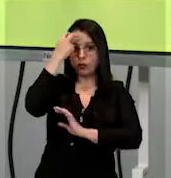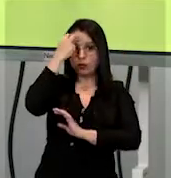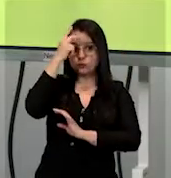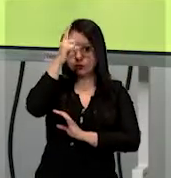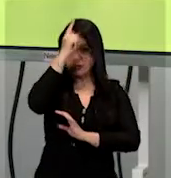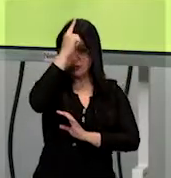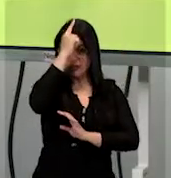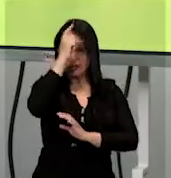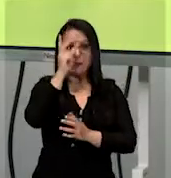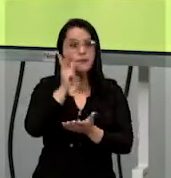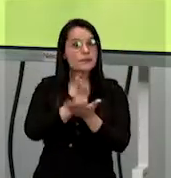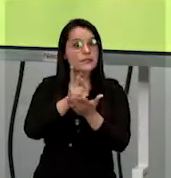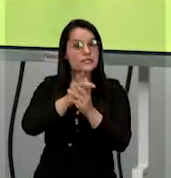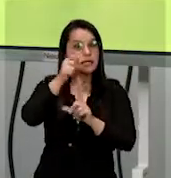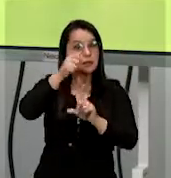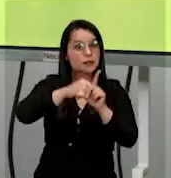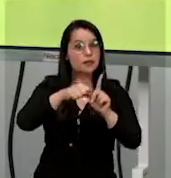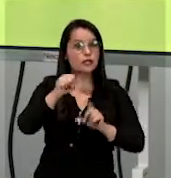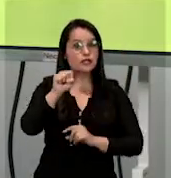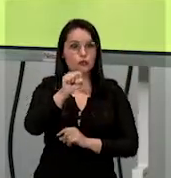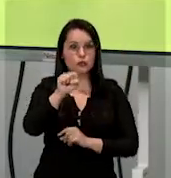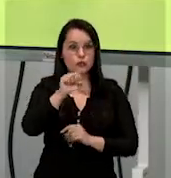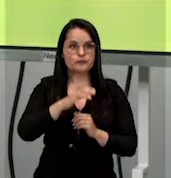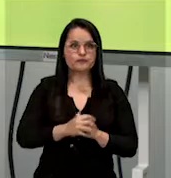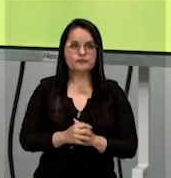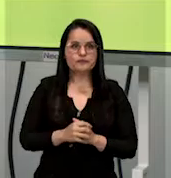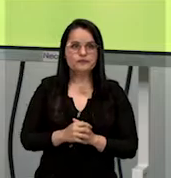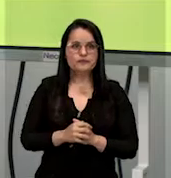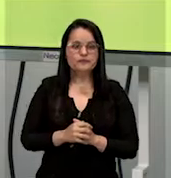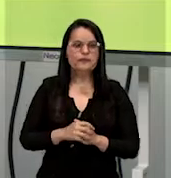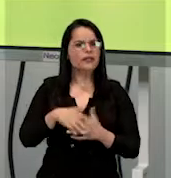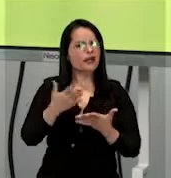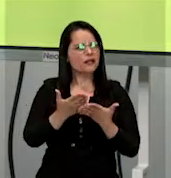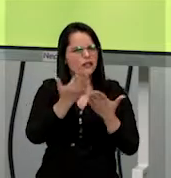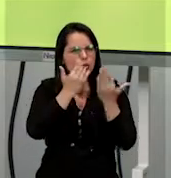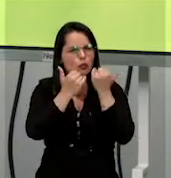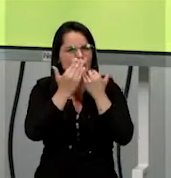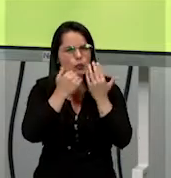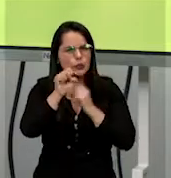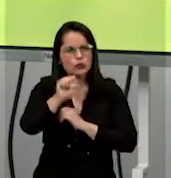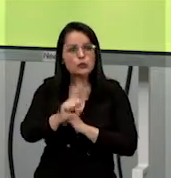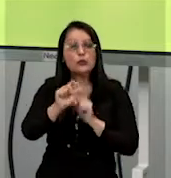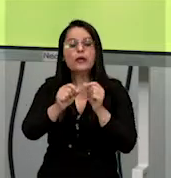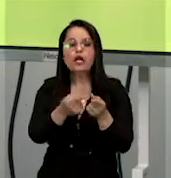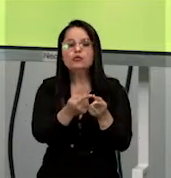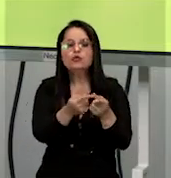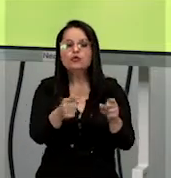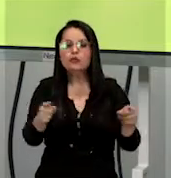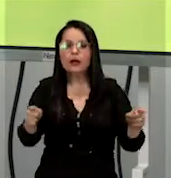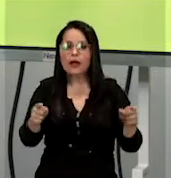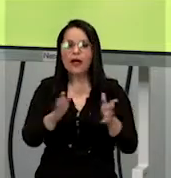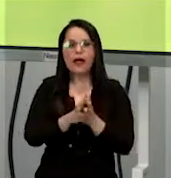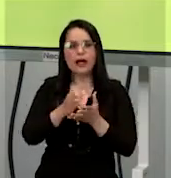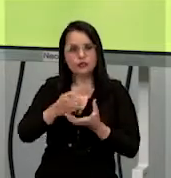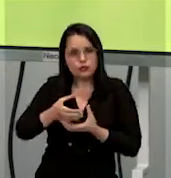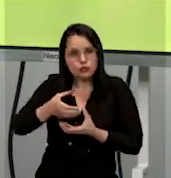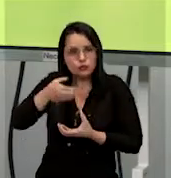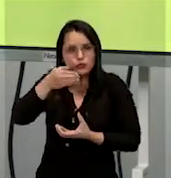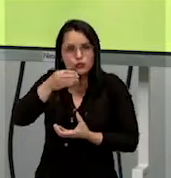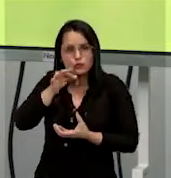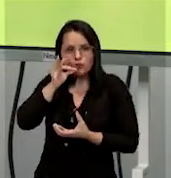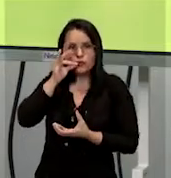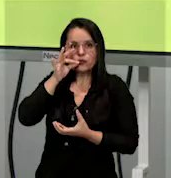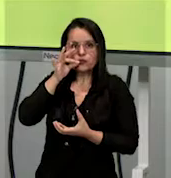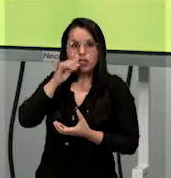outubro. A culinária da região sul é baseada em churrasco, chimarrão,